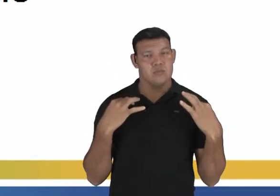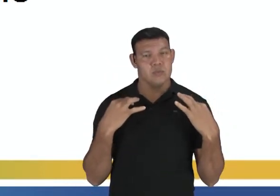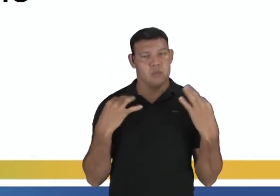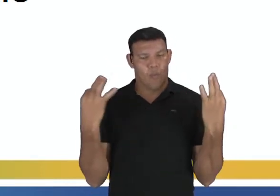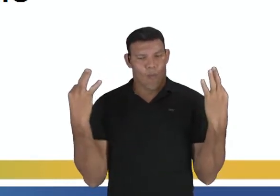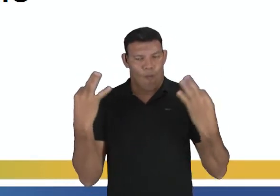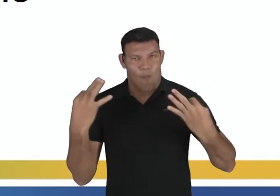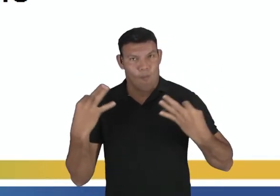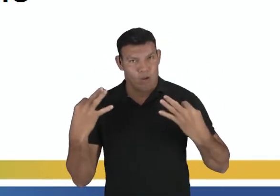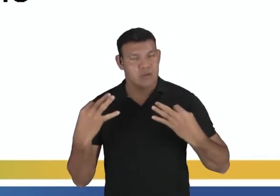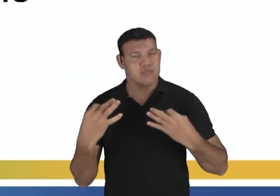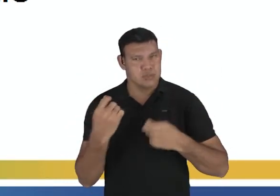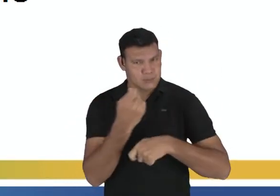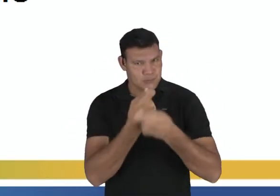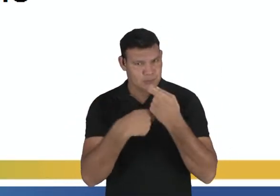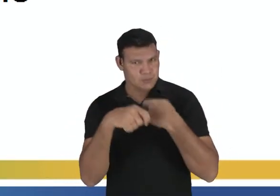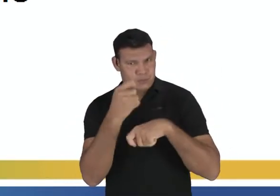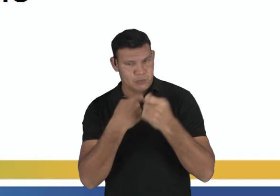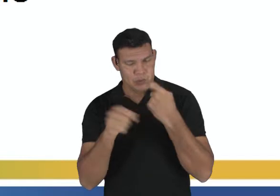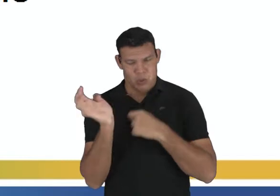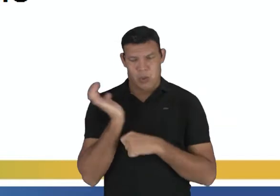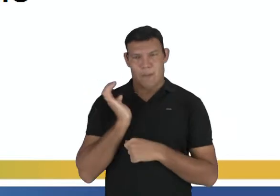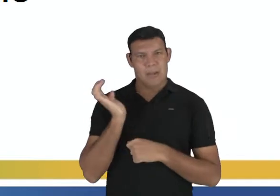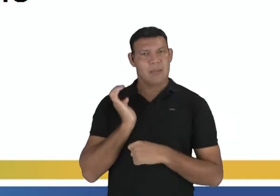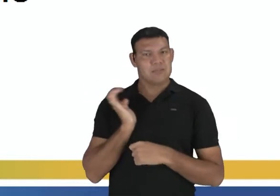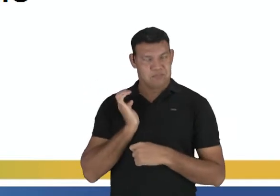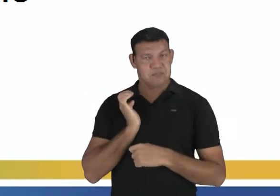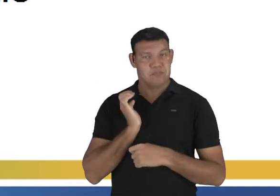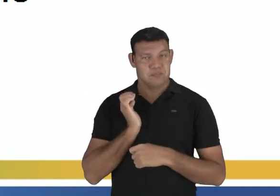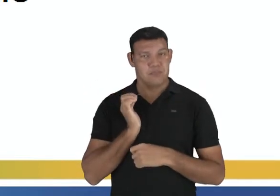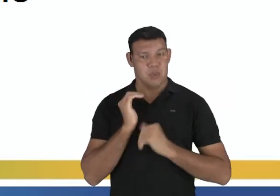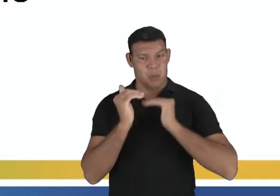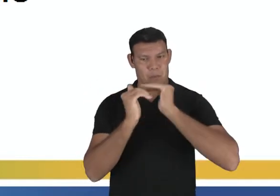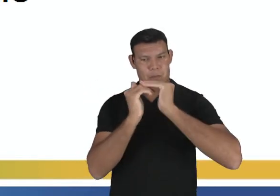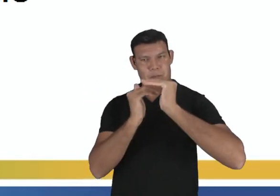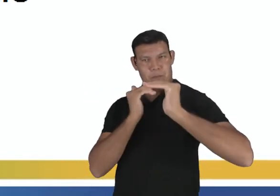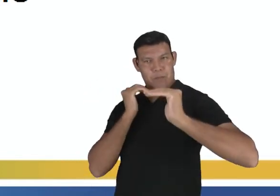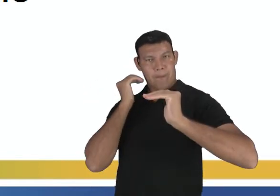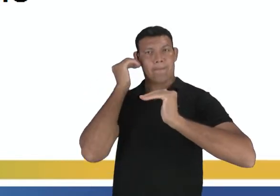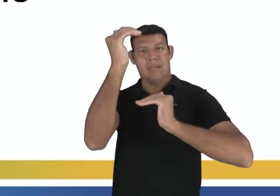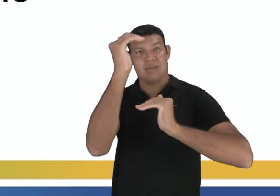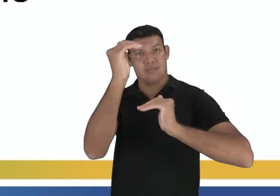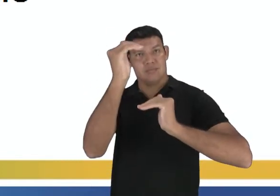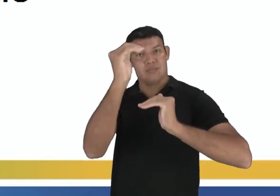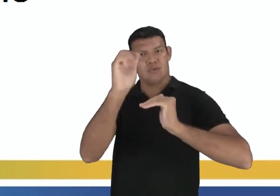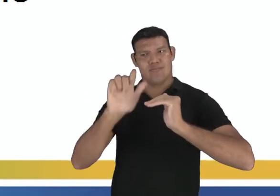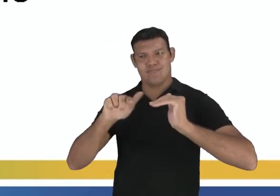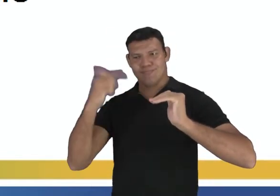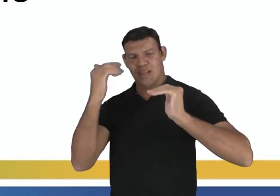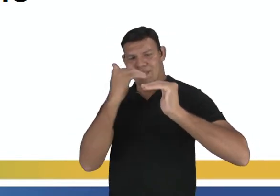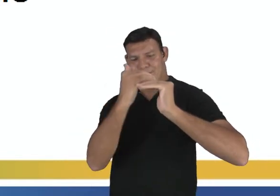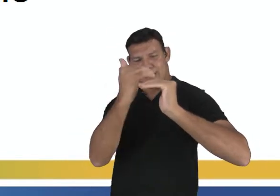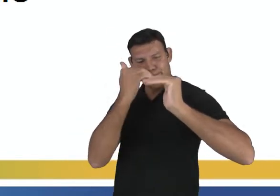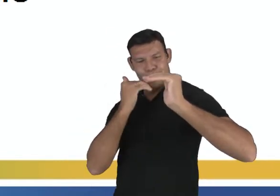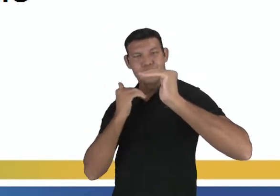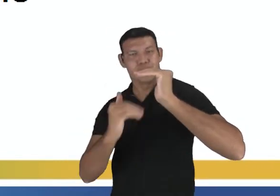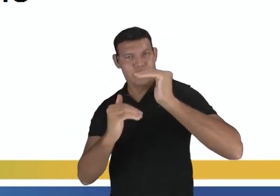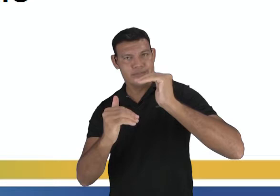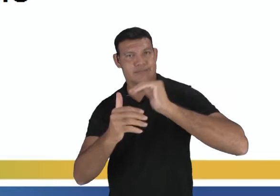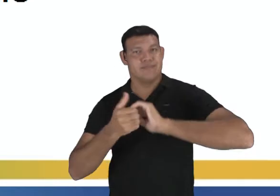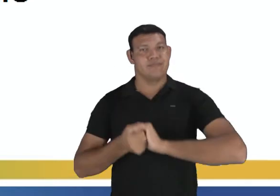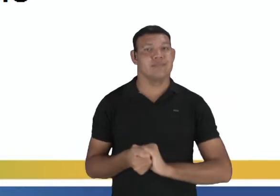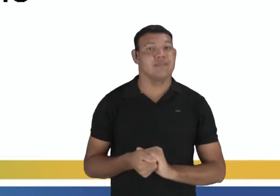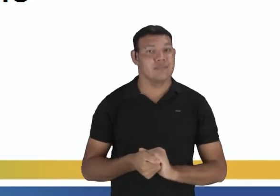homem economicamente, digamos assim, numa condição de superioridade e outro em uma condição de